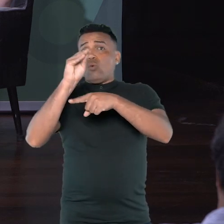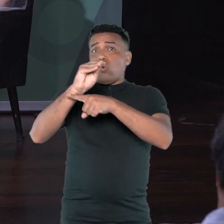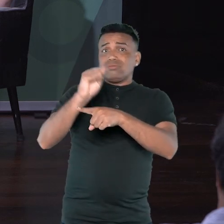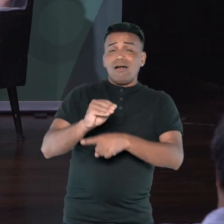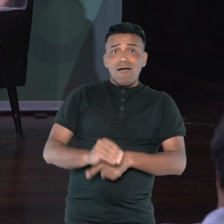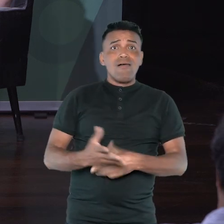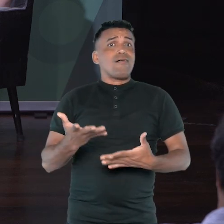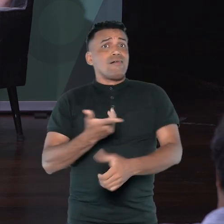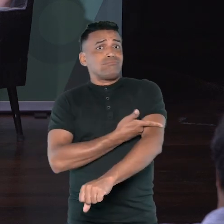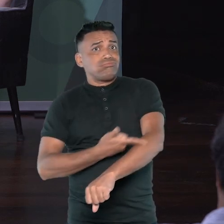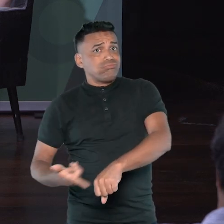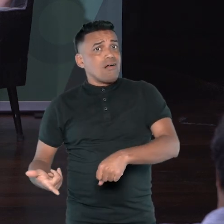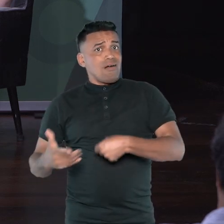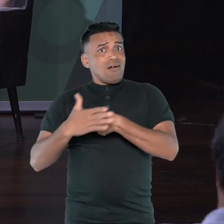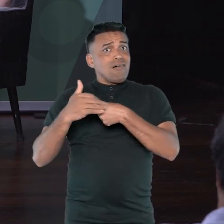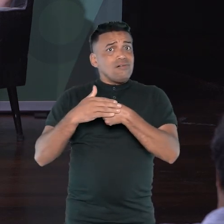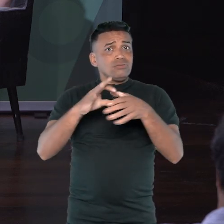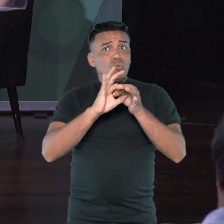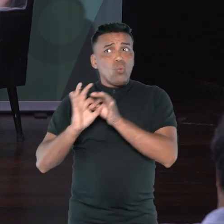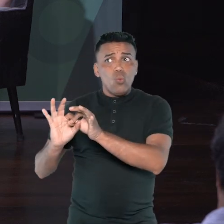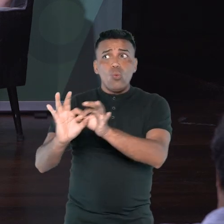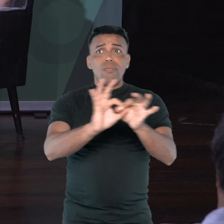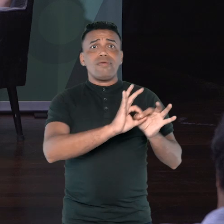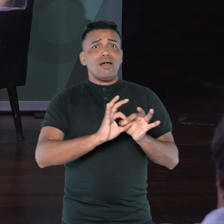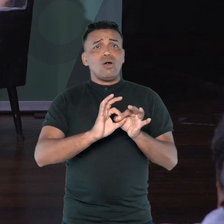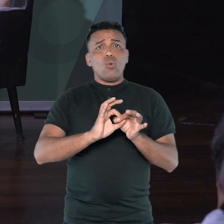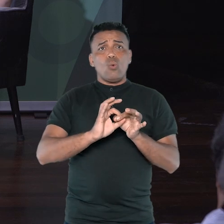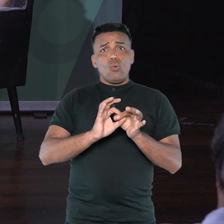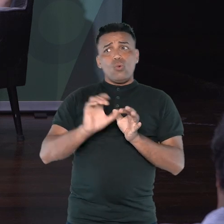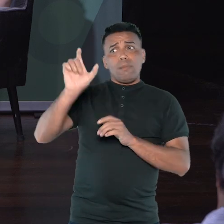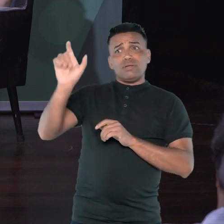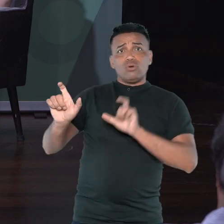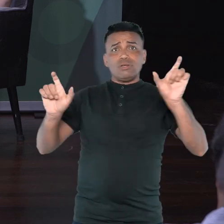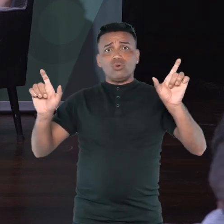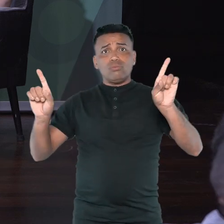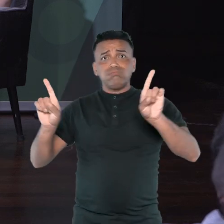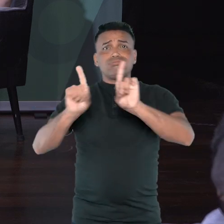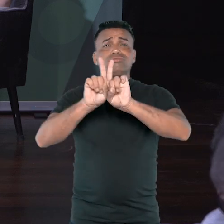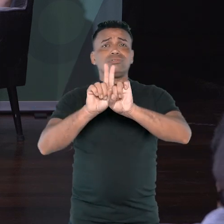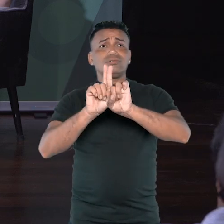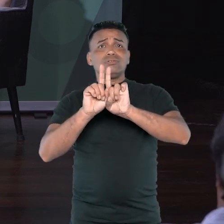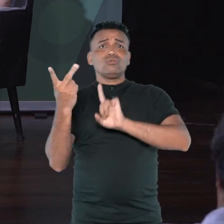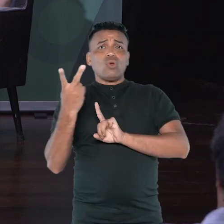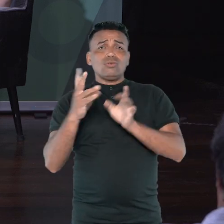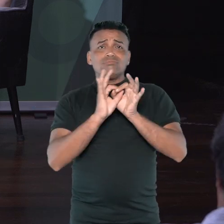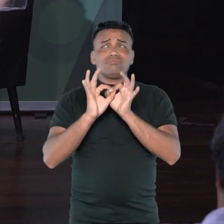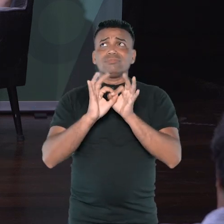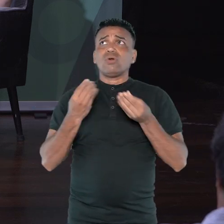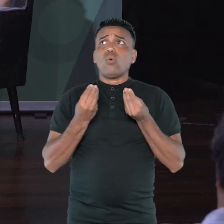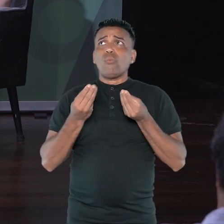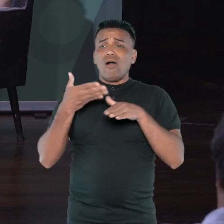mesmo da união, né, entre dois sujeitos. Como a gente poderia fazer isso tornar de fato